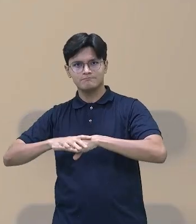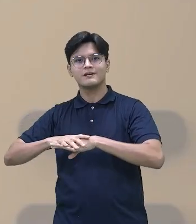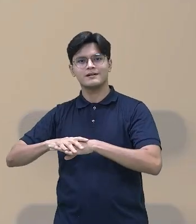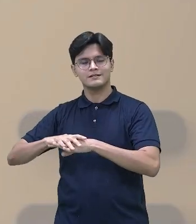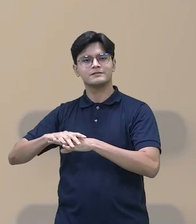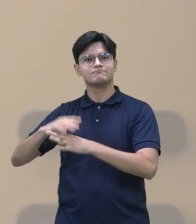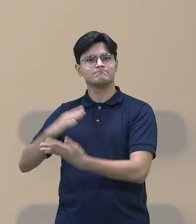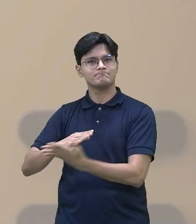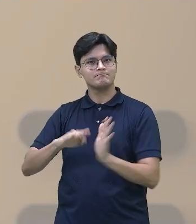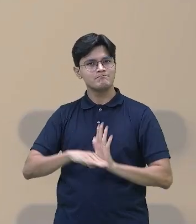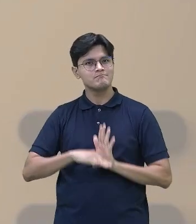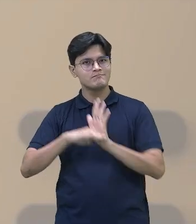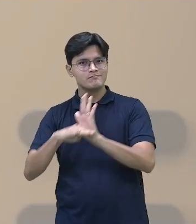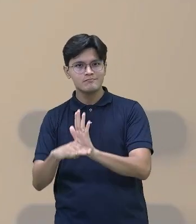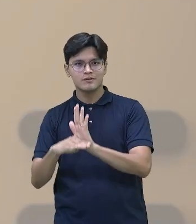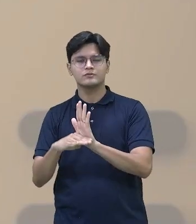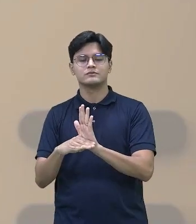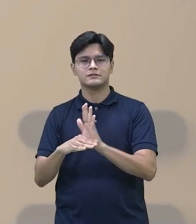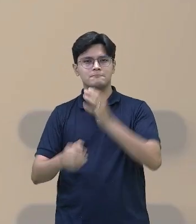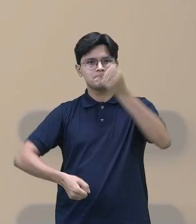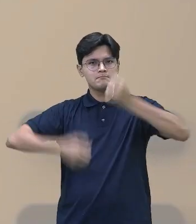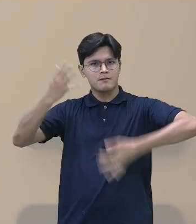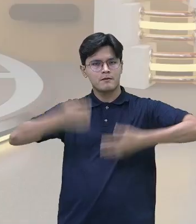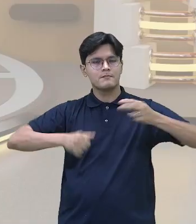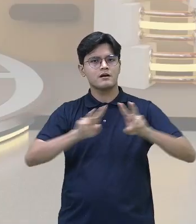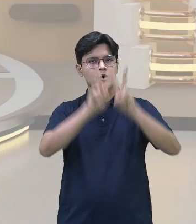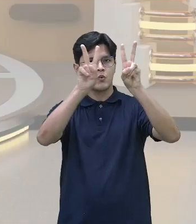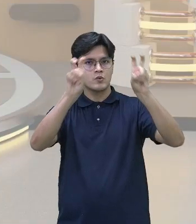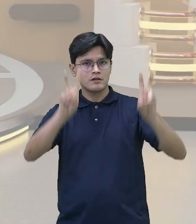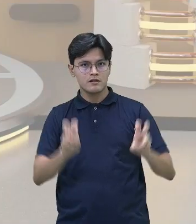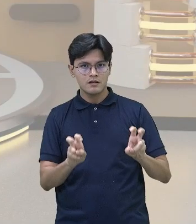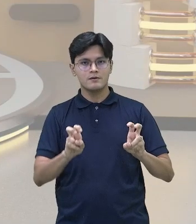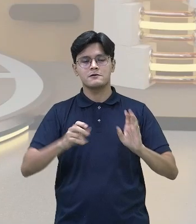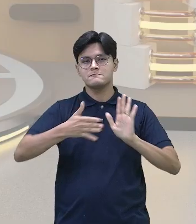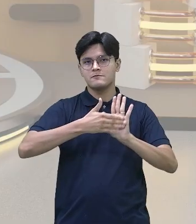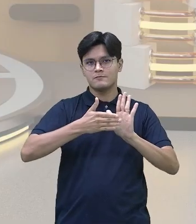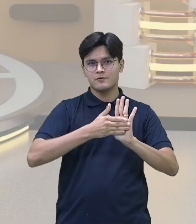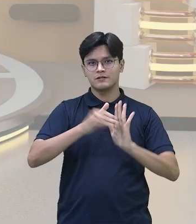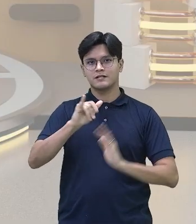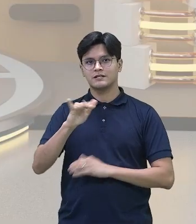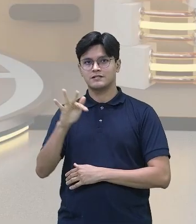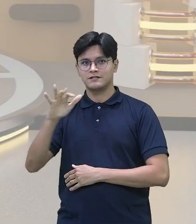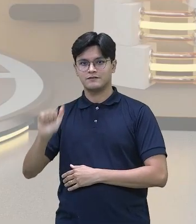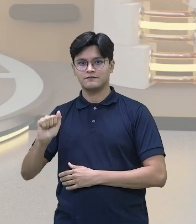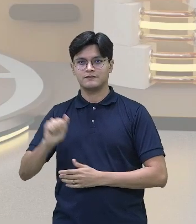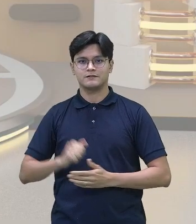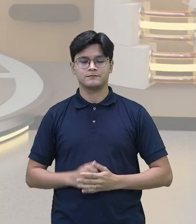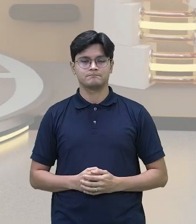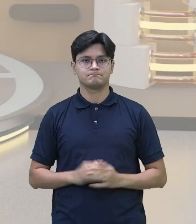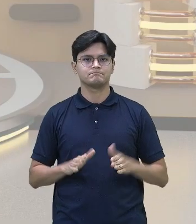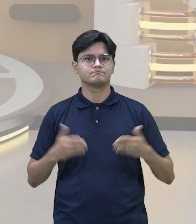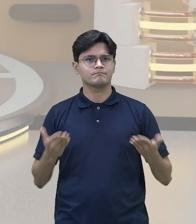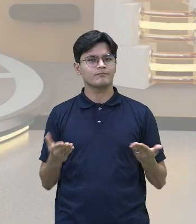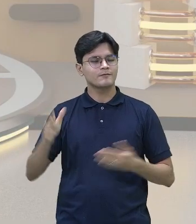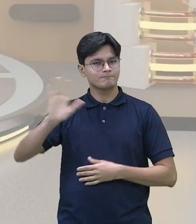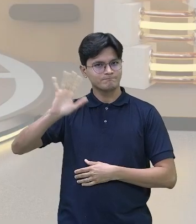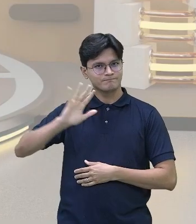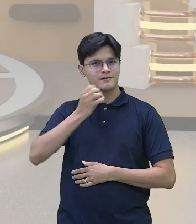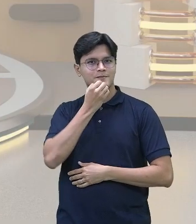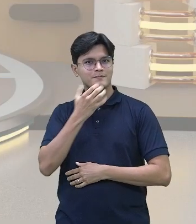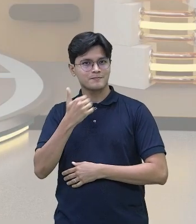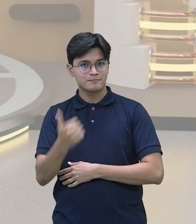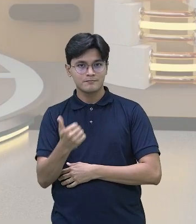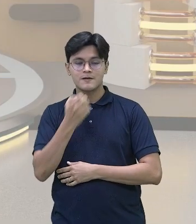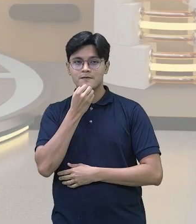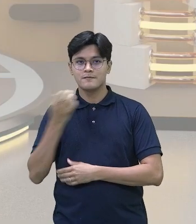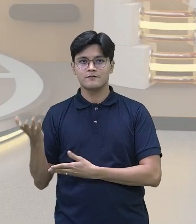da proposta da IFA aqui para a 10ª etapa. Isso aí. Olá, pessoal, tudo bem com vocês? Sejam bem-vindos a